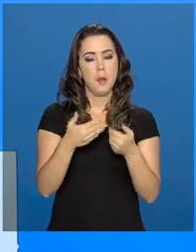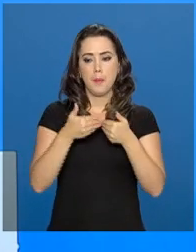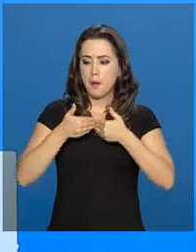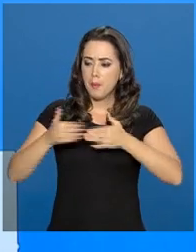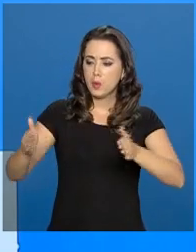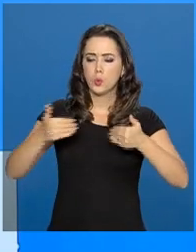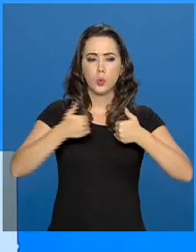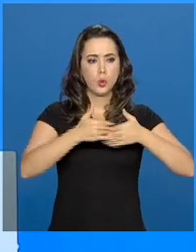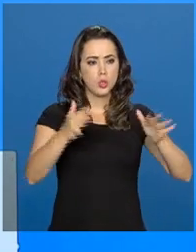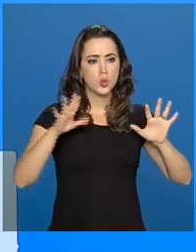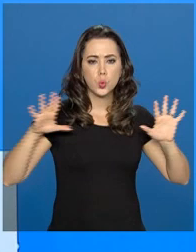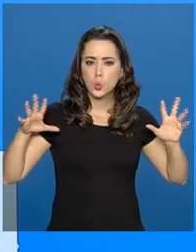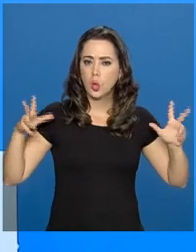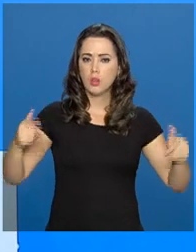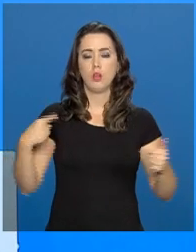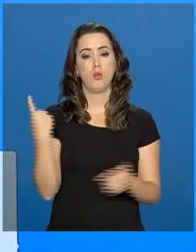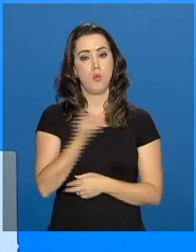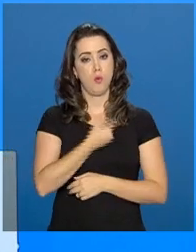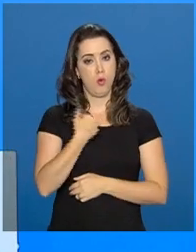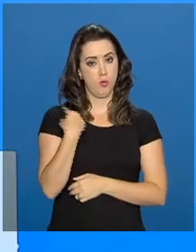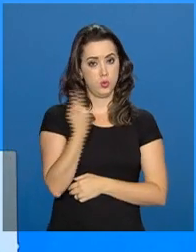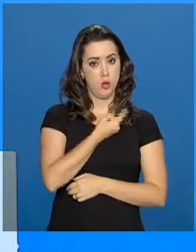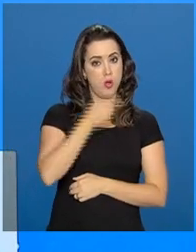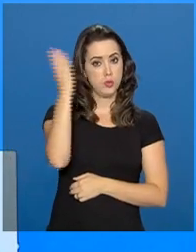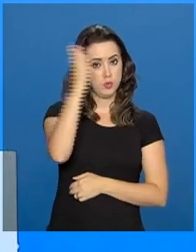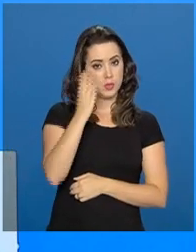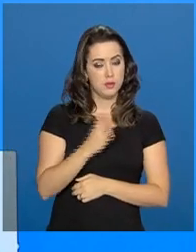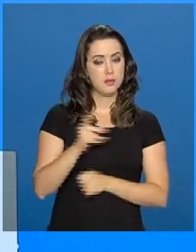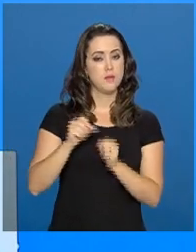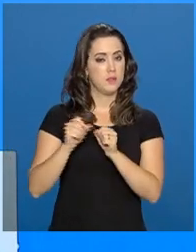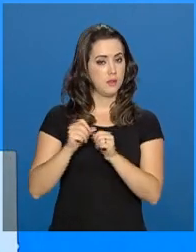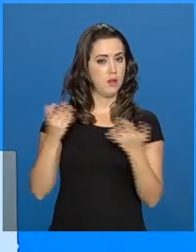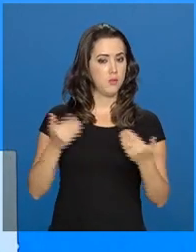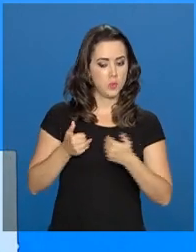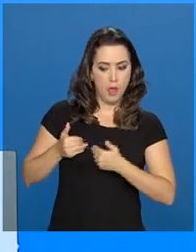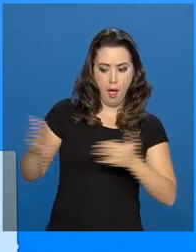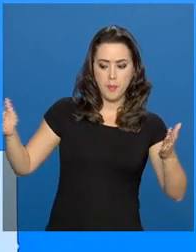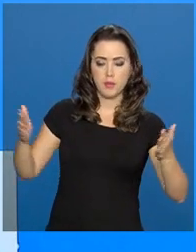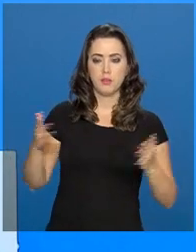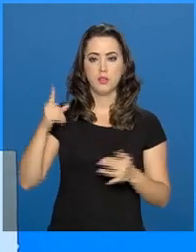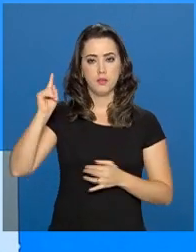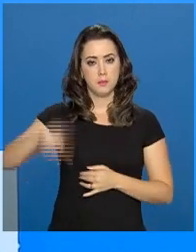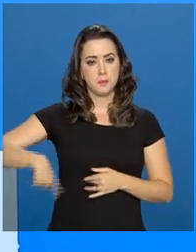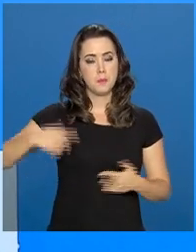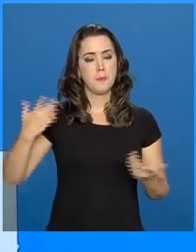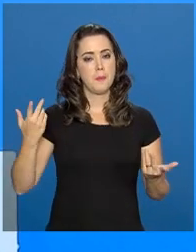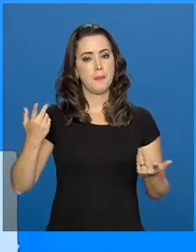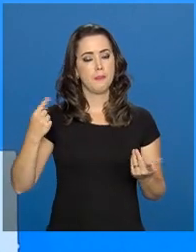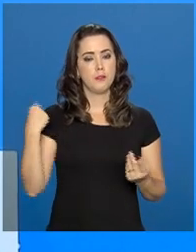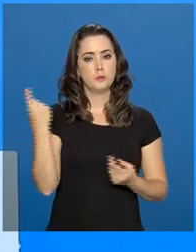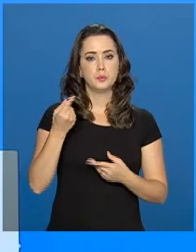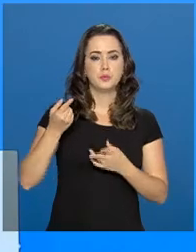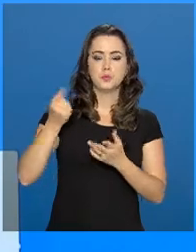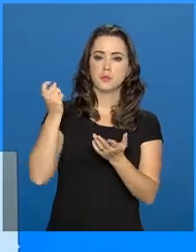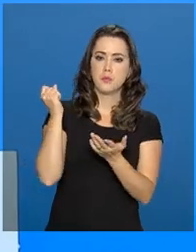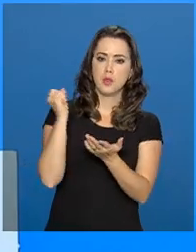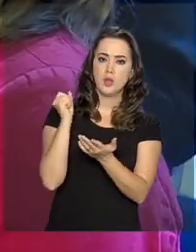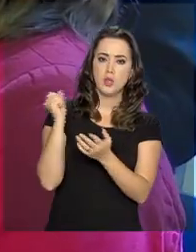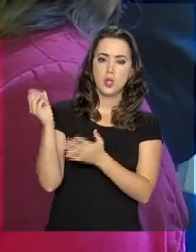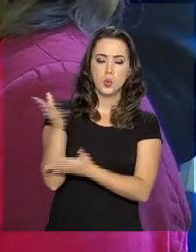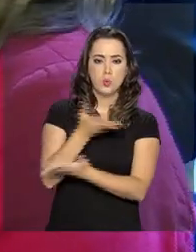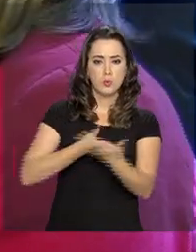abertura integral, como nós temos feito no nosso país, e a concorrência de